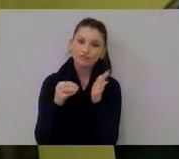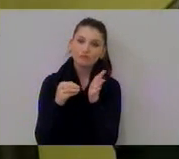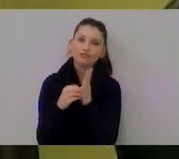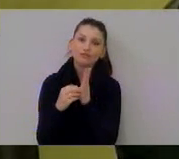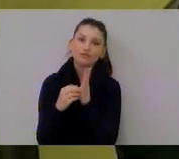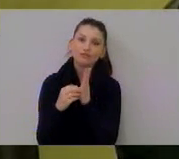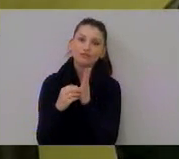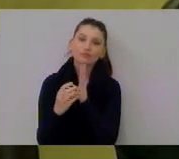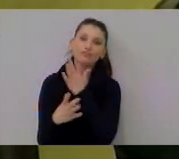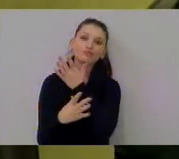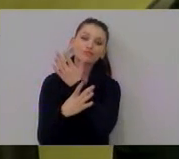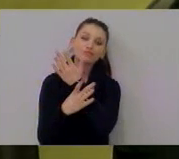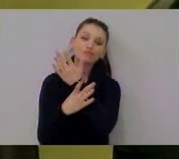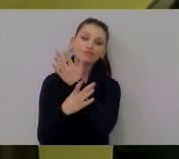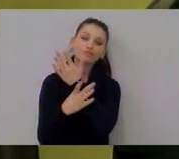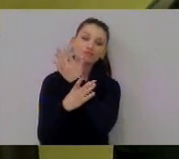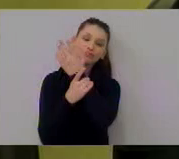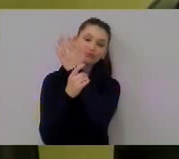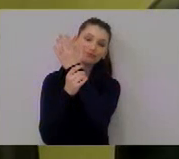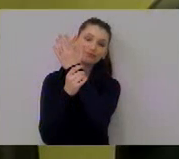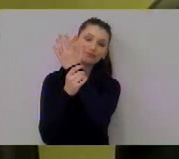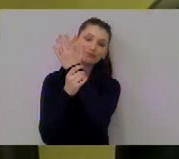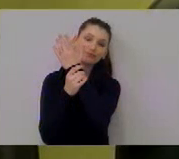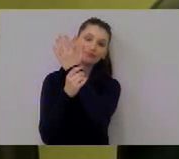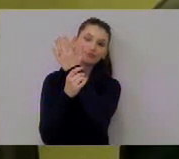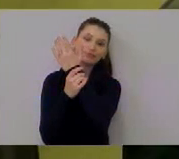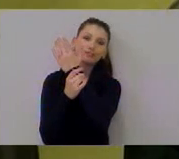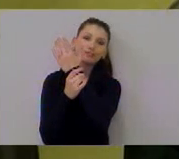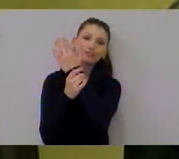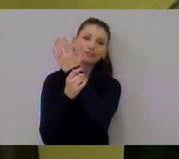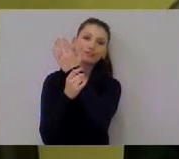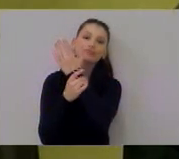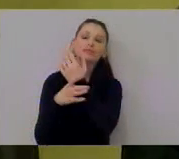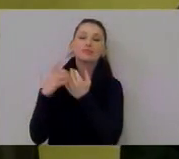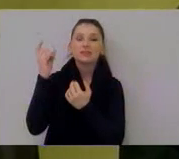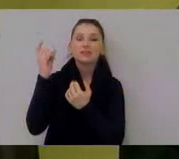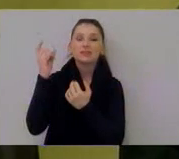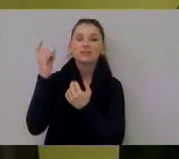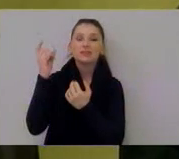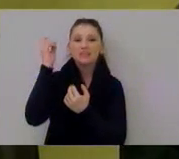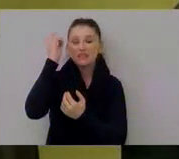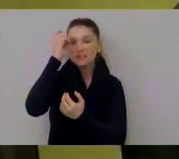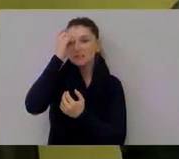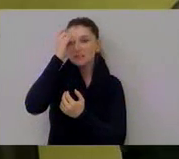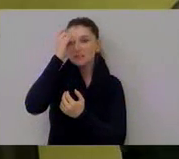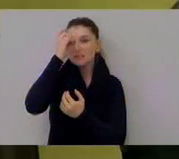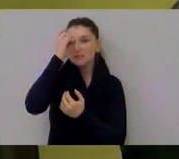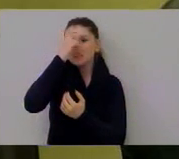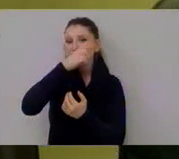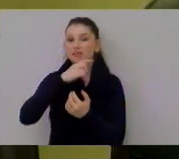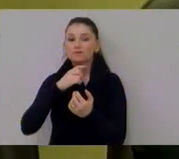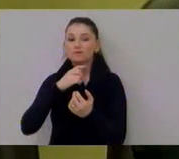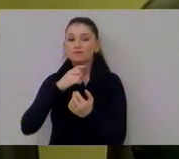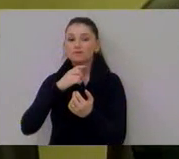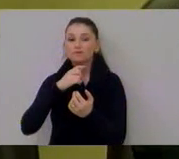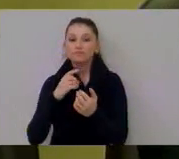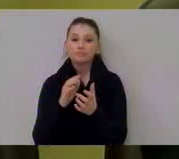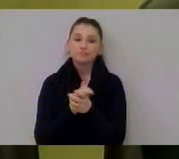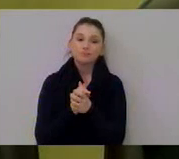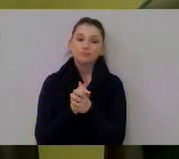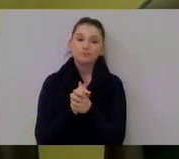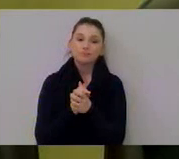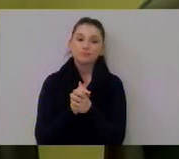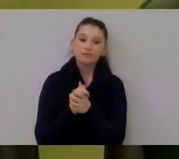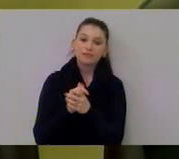e é complicado, sabe? Morar do lado de um terreno